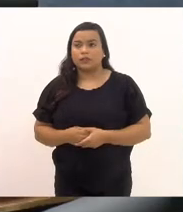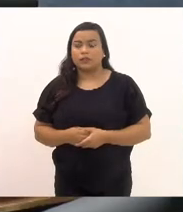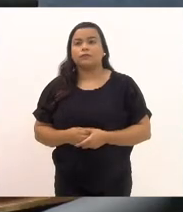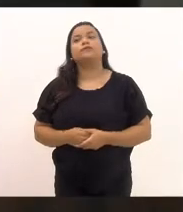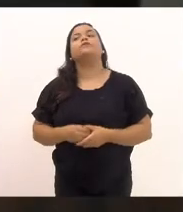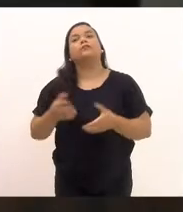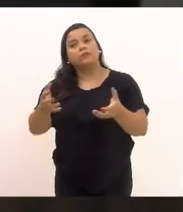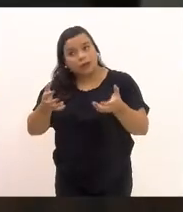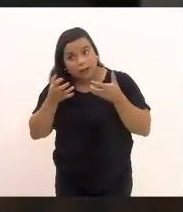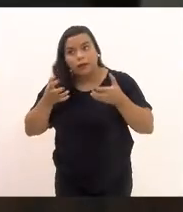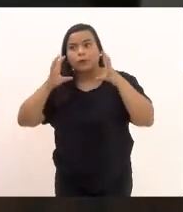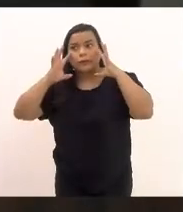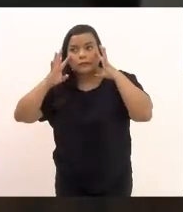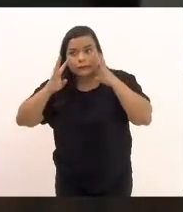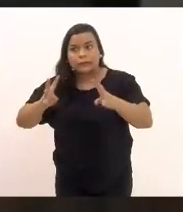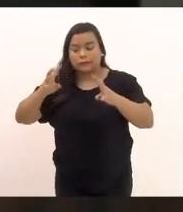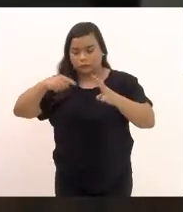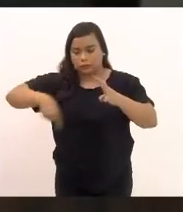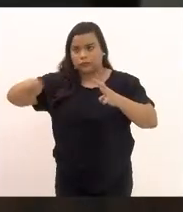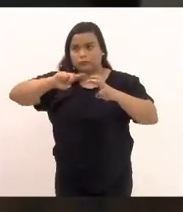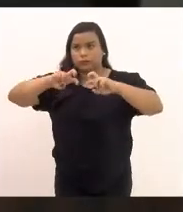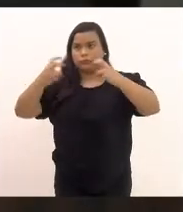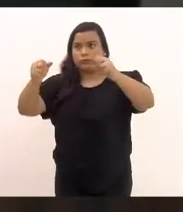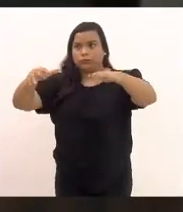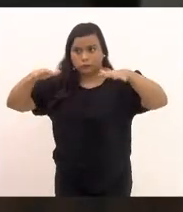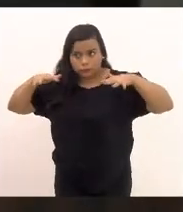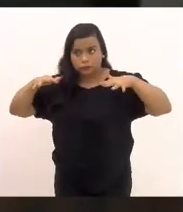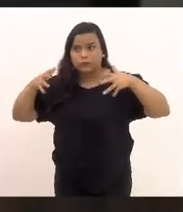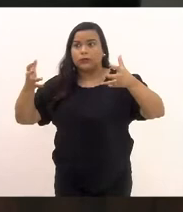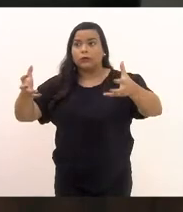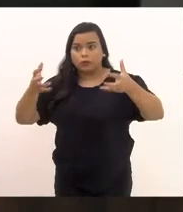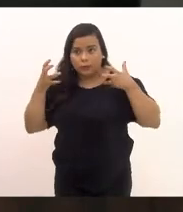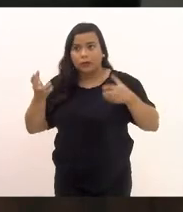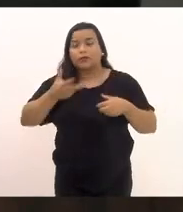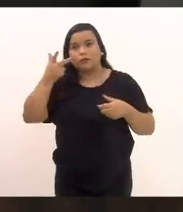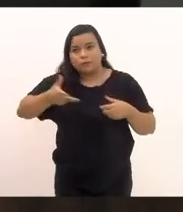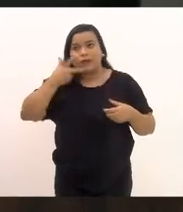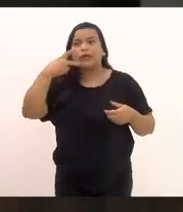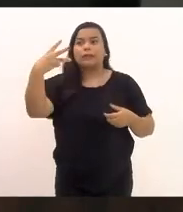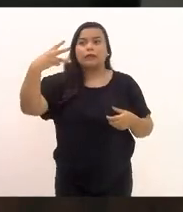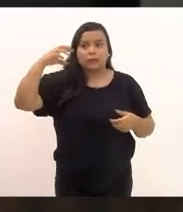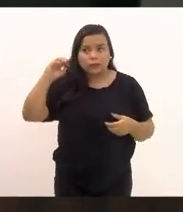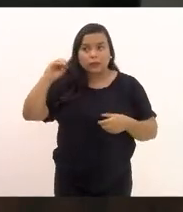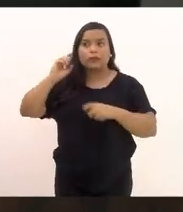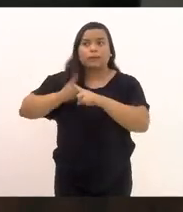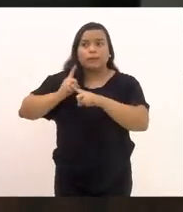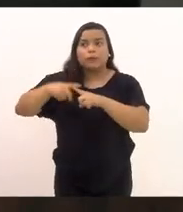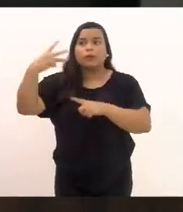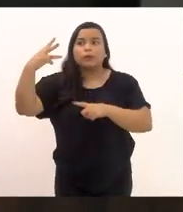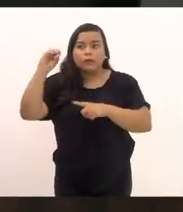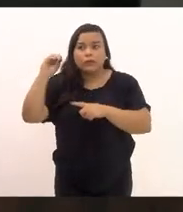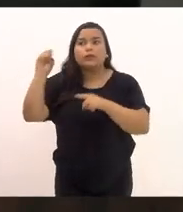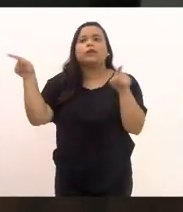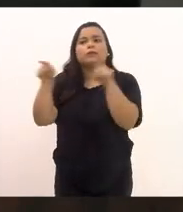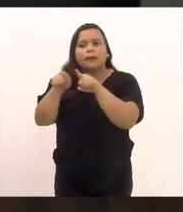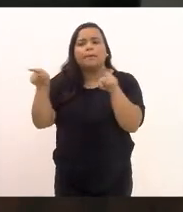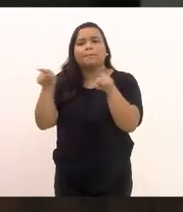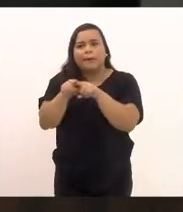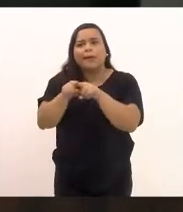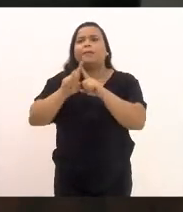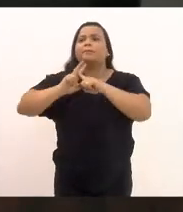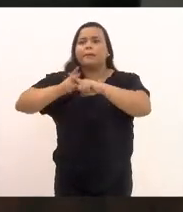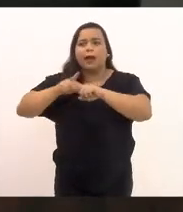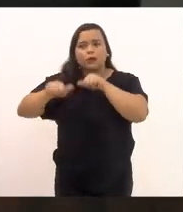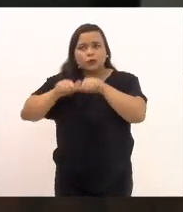Eu quero chamar a atenção do plenário, que eu quero cantar o 30, porque o 30 também foi pela manutenção. Esse que nós